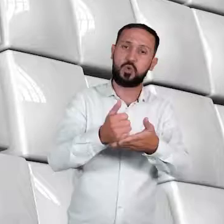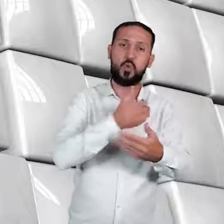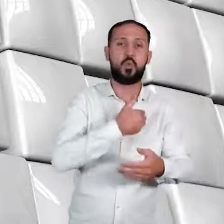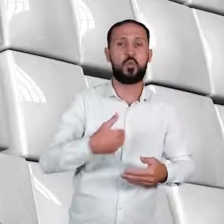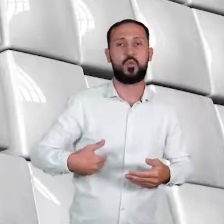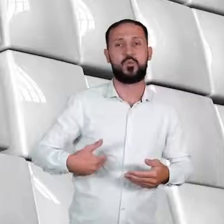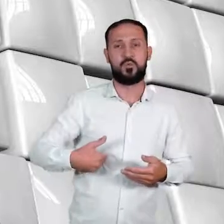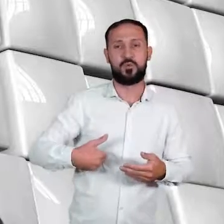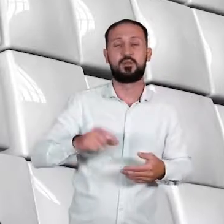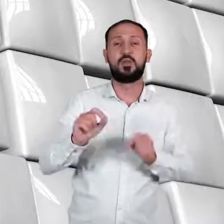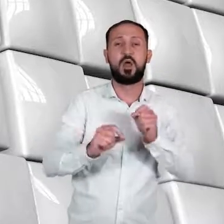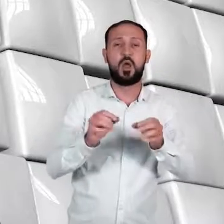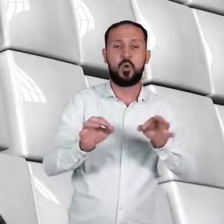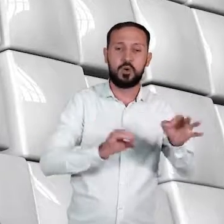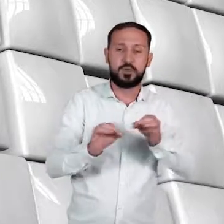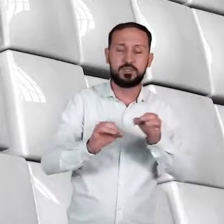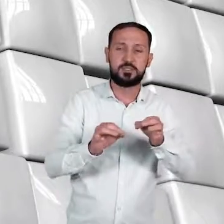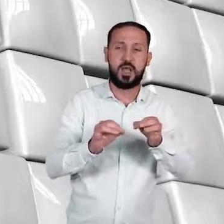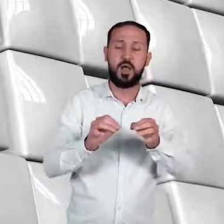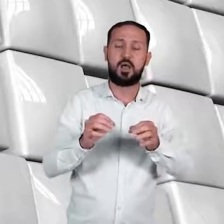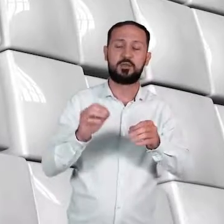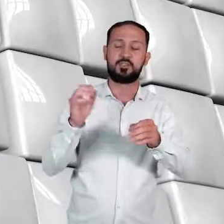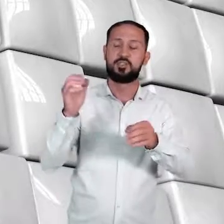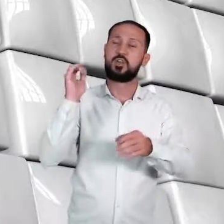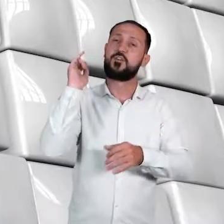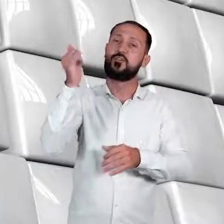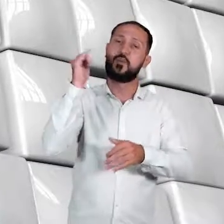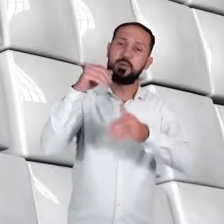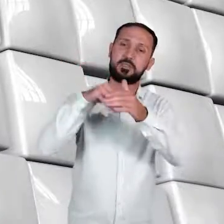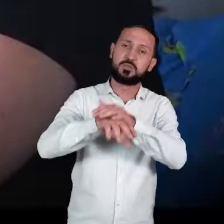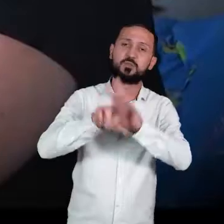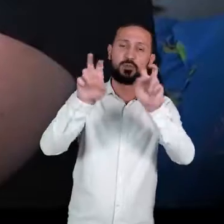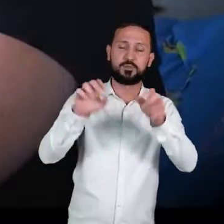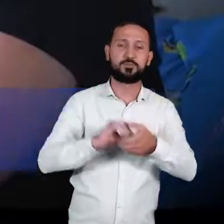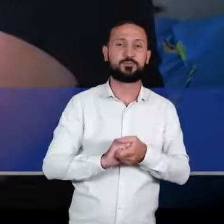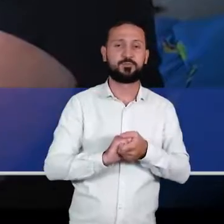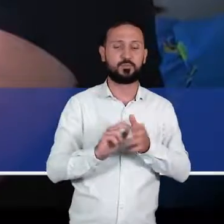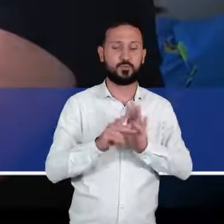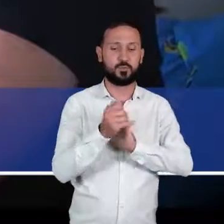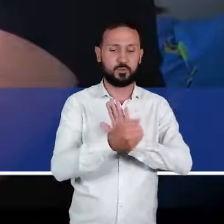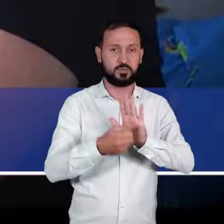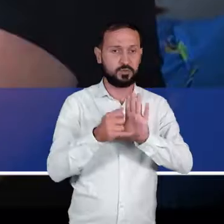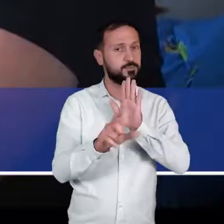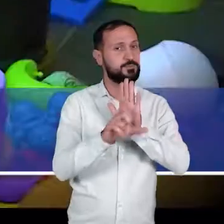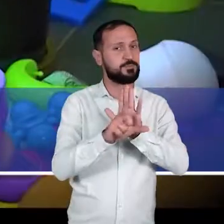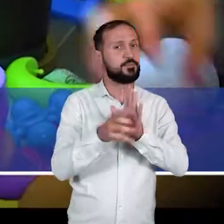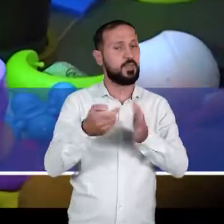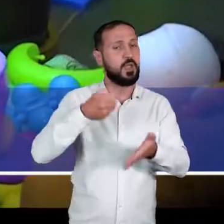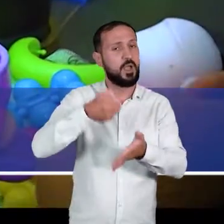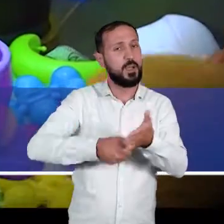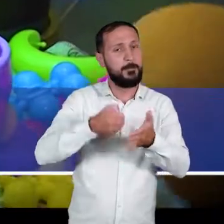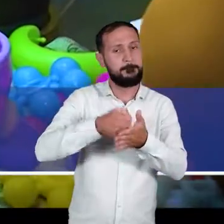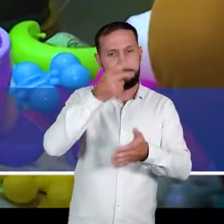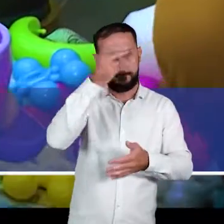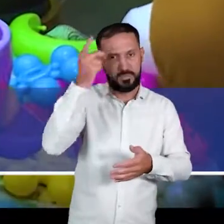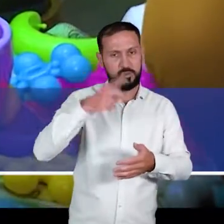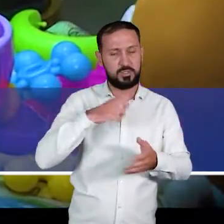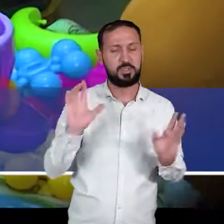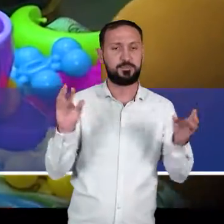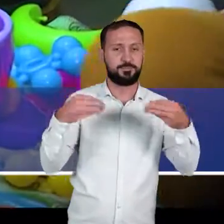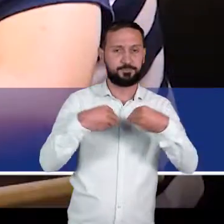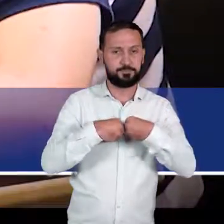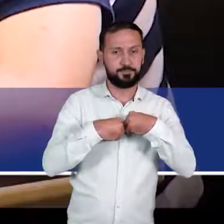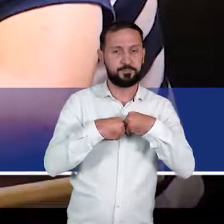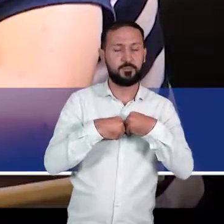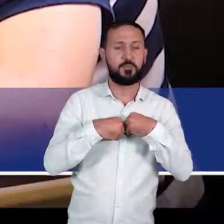do estado a formar um banco de dados sobre o assunto. O projeto de lei pretende garantir às pessoas com transtorno